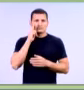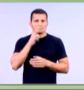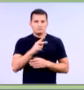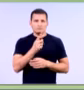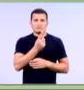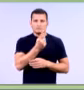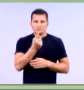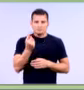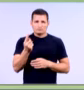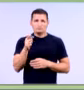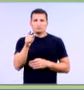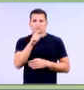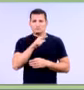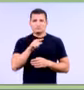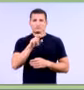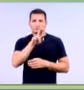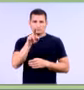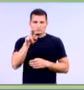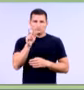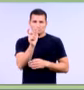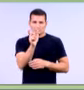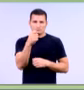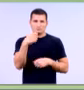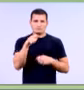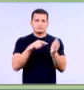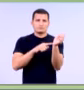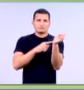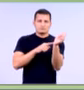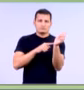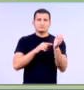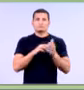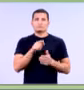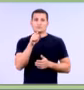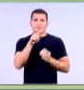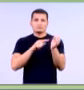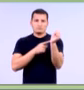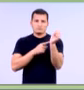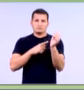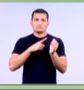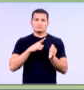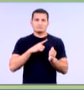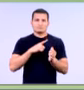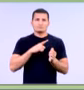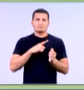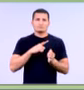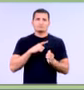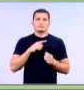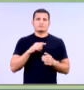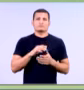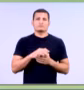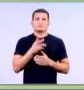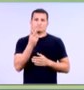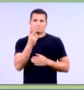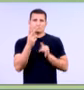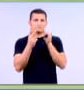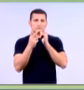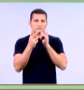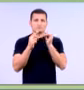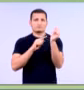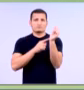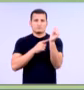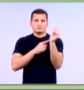nomes exige uma preposição. E essa preposição, existem casos que pode ser dois exemplos de preposição,